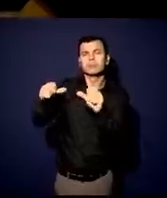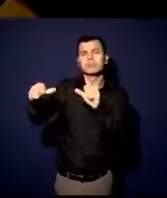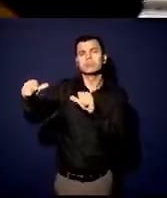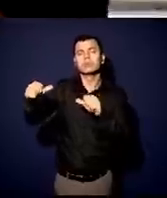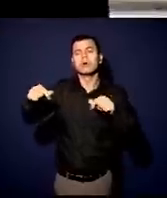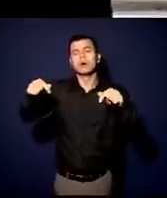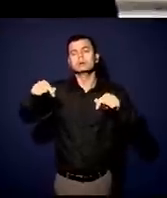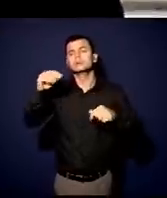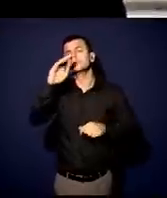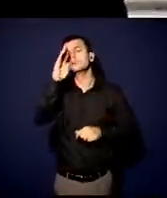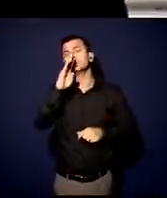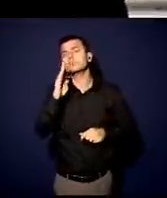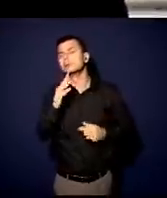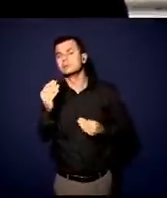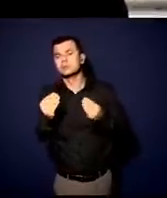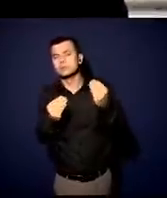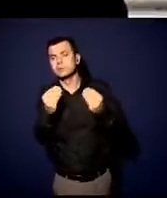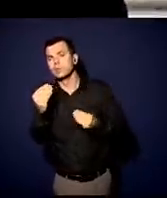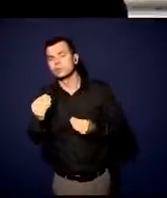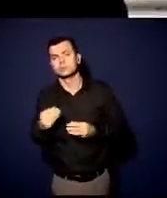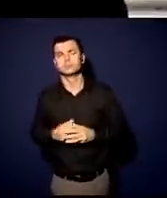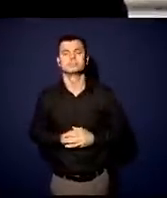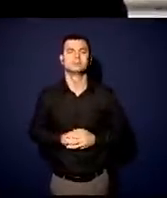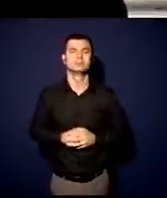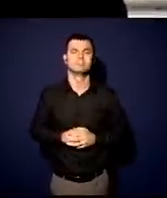Impacto para o Brasil só para a gente terminar